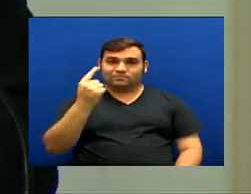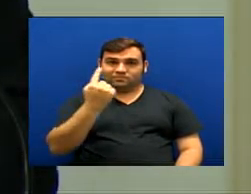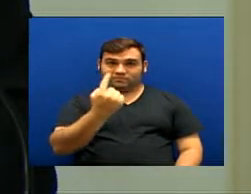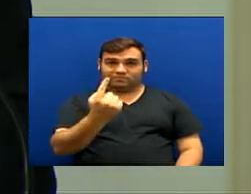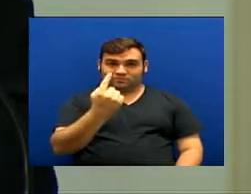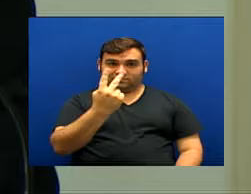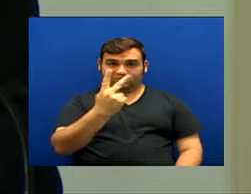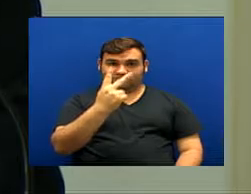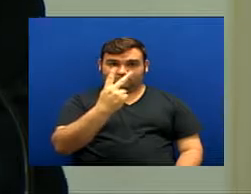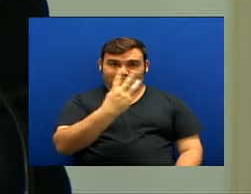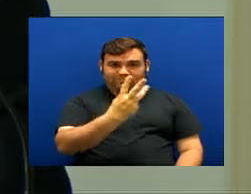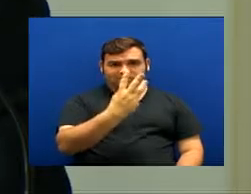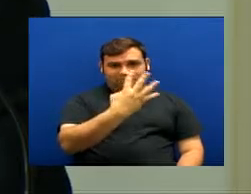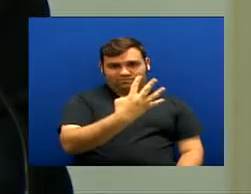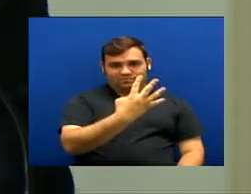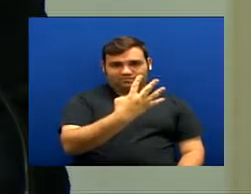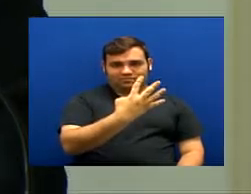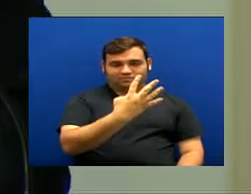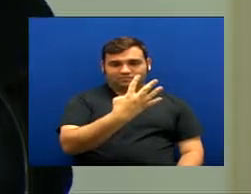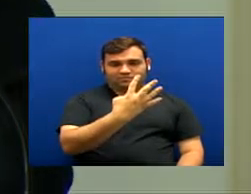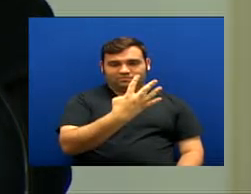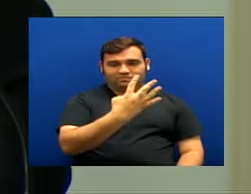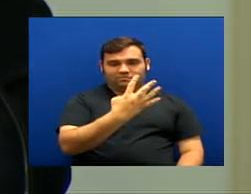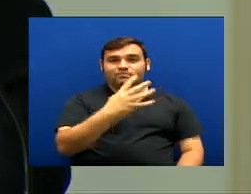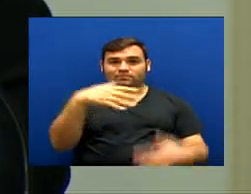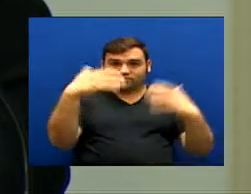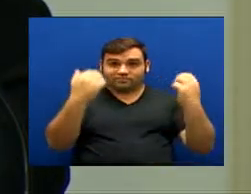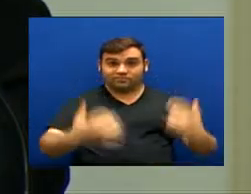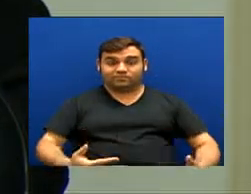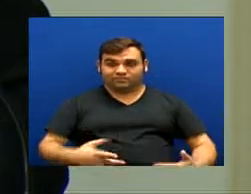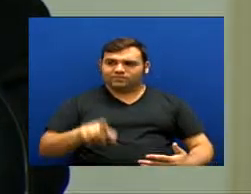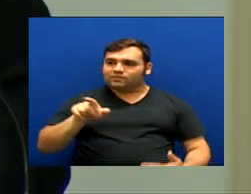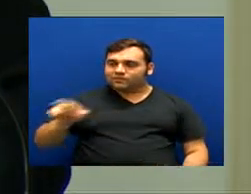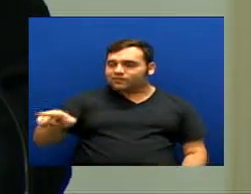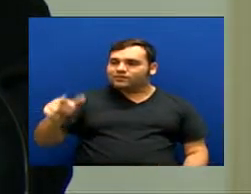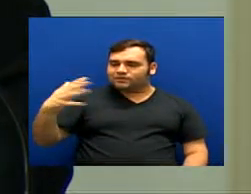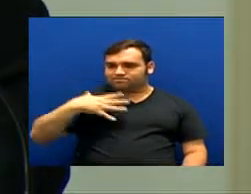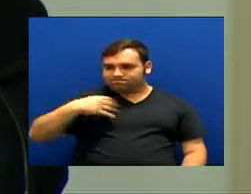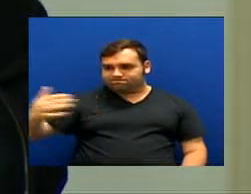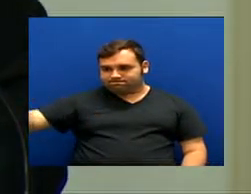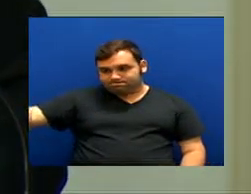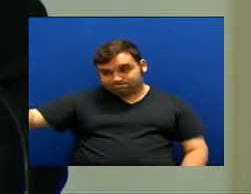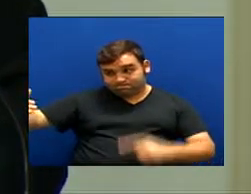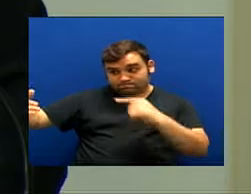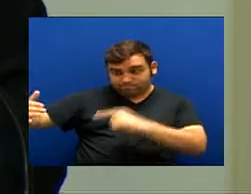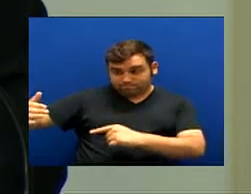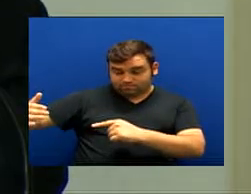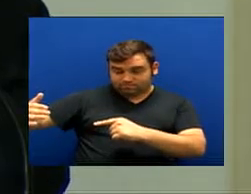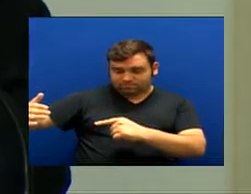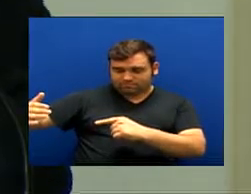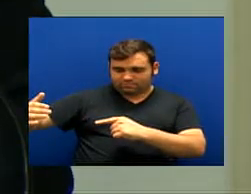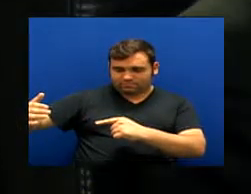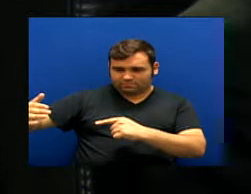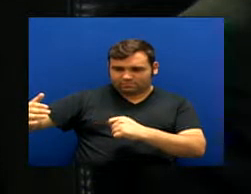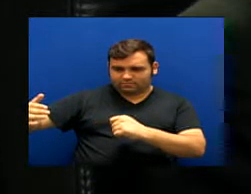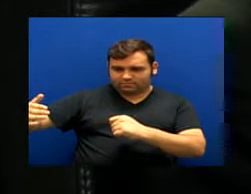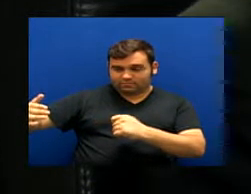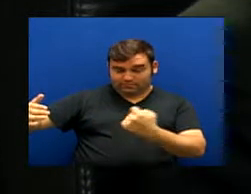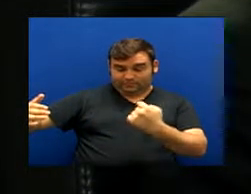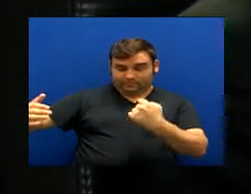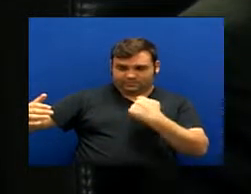data especial, algo que eu não consigo descrever em palavras, que é a Bíblia